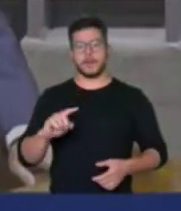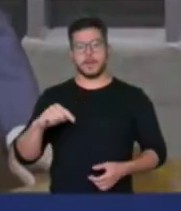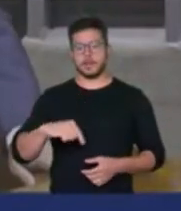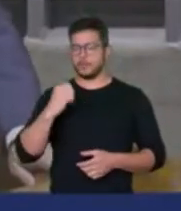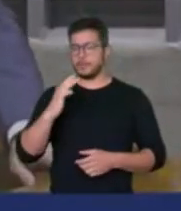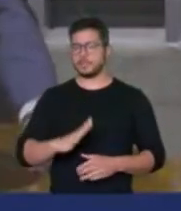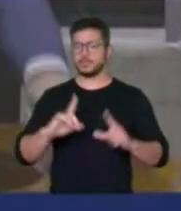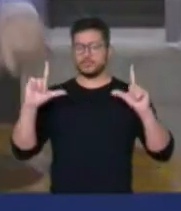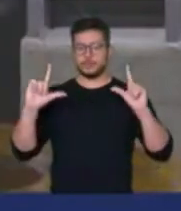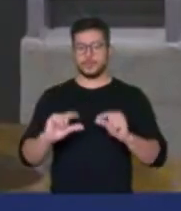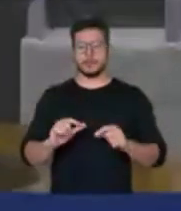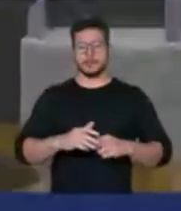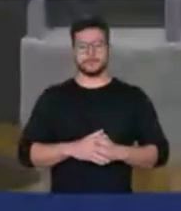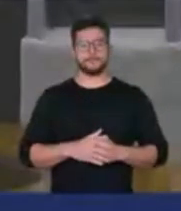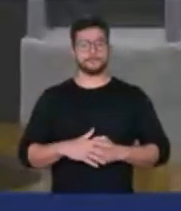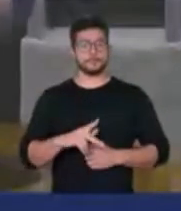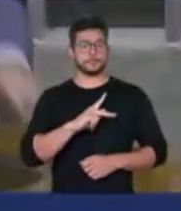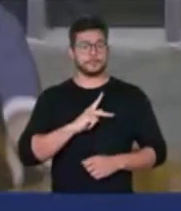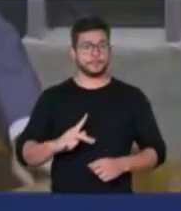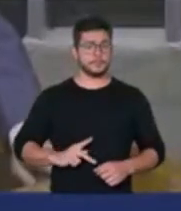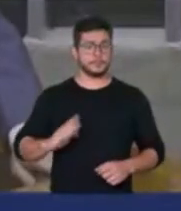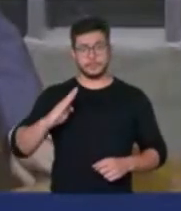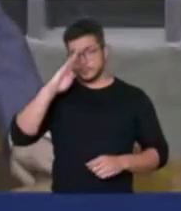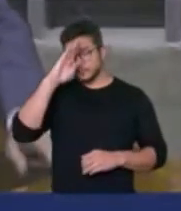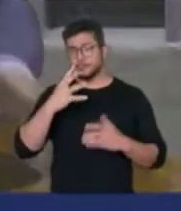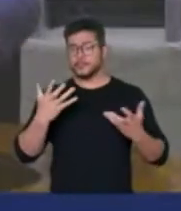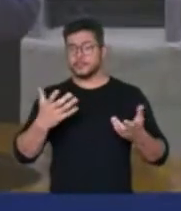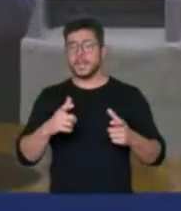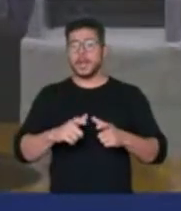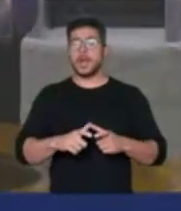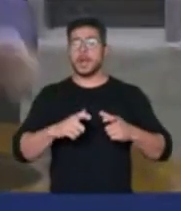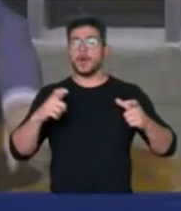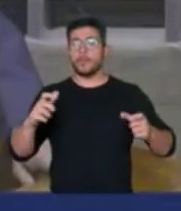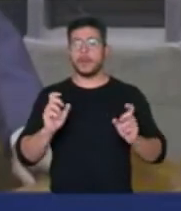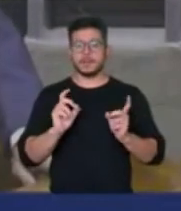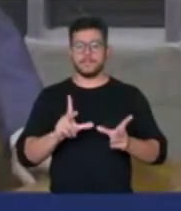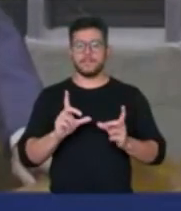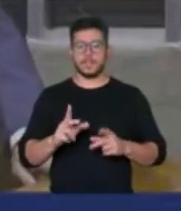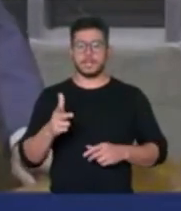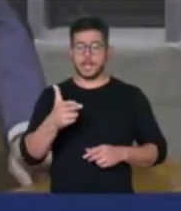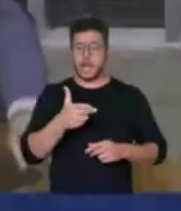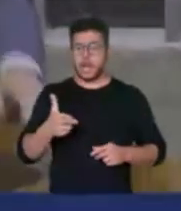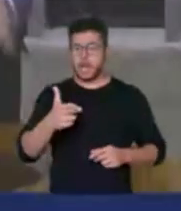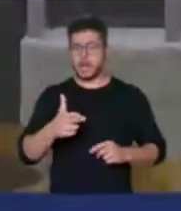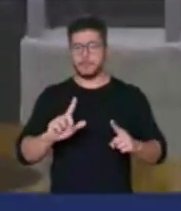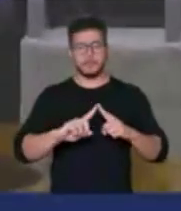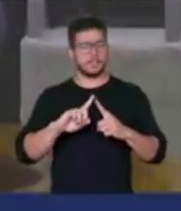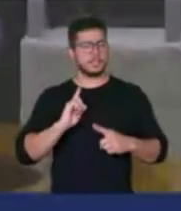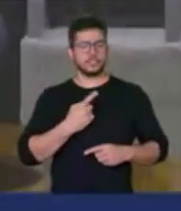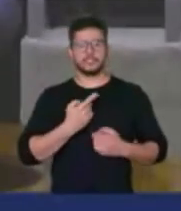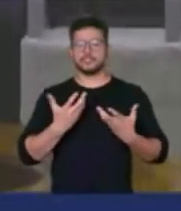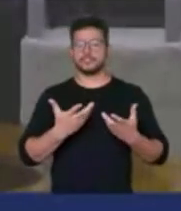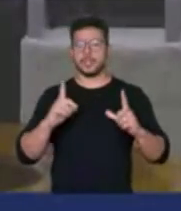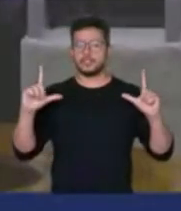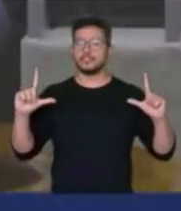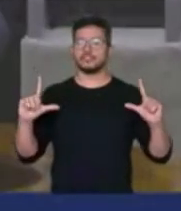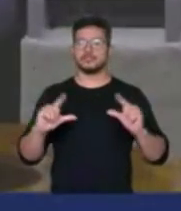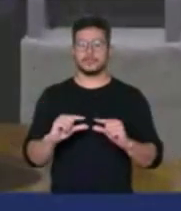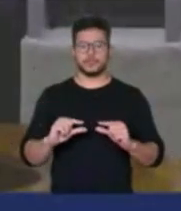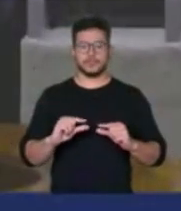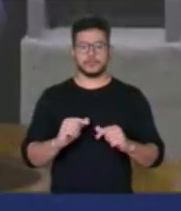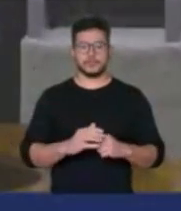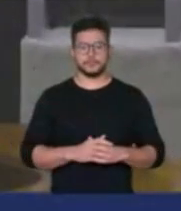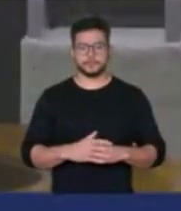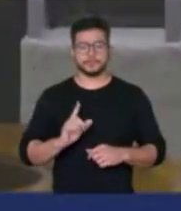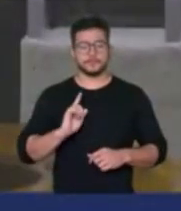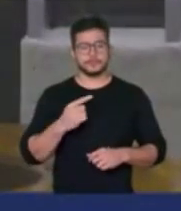da República quer, que é incentivar a venda de armas, como ele fez ao longo desses tempos. Vamos sim lutar